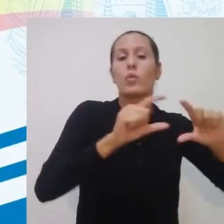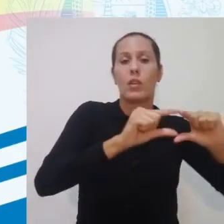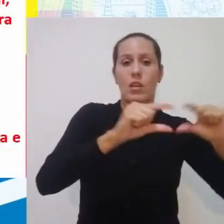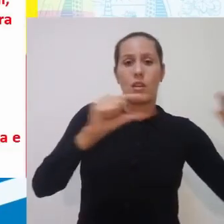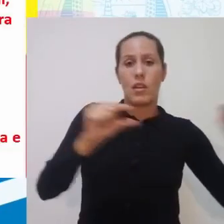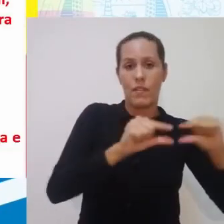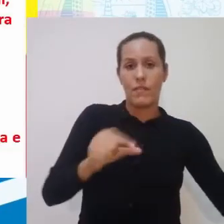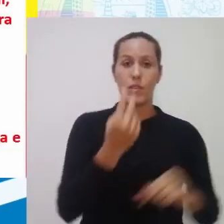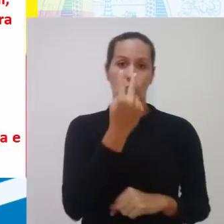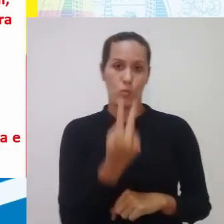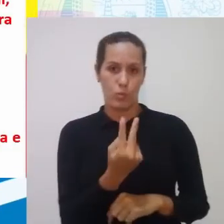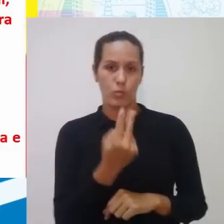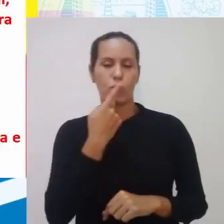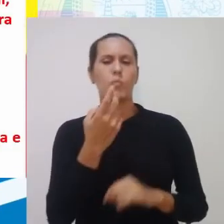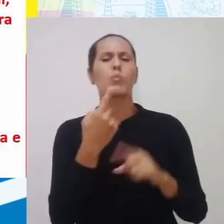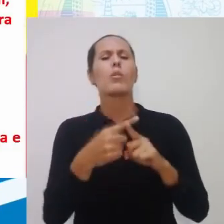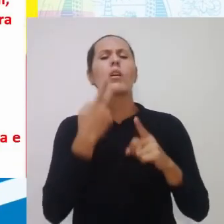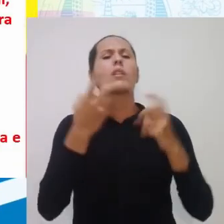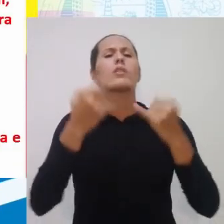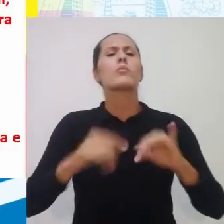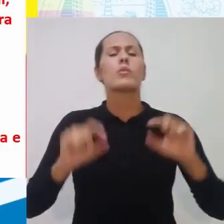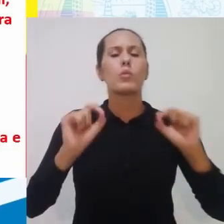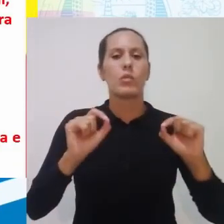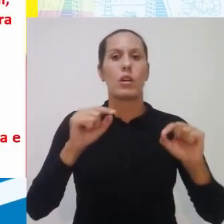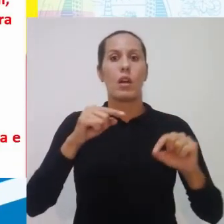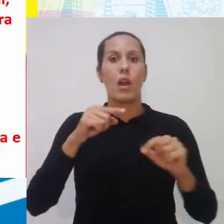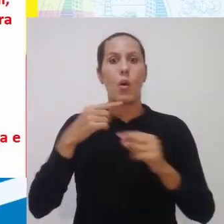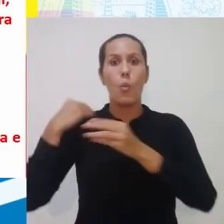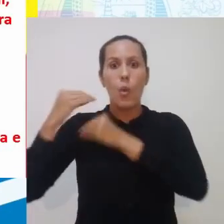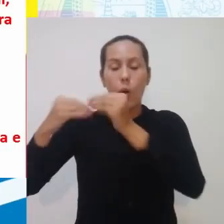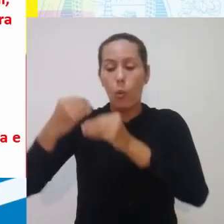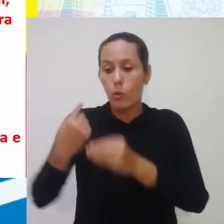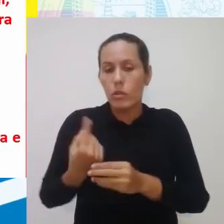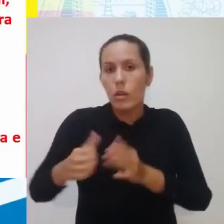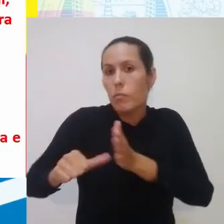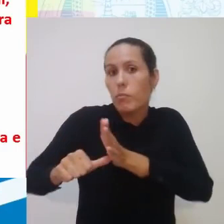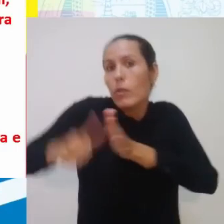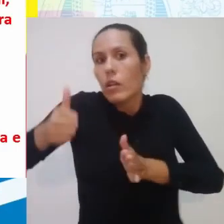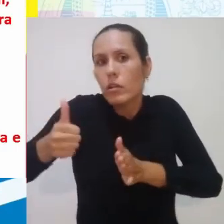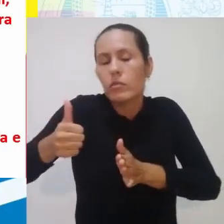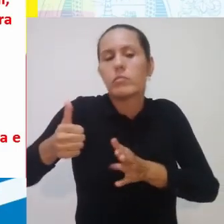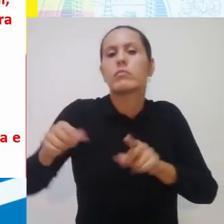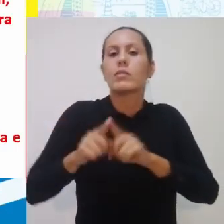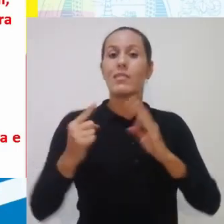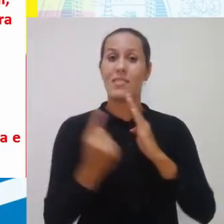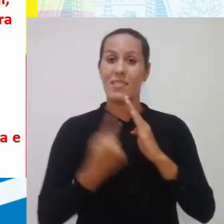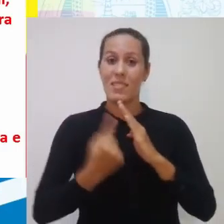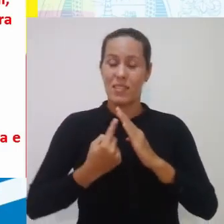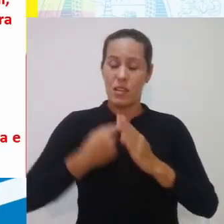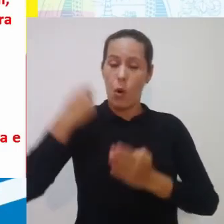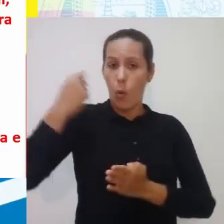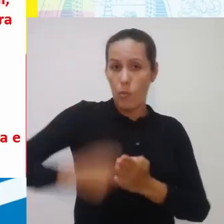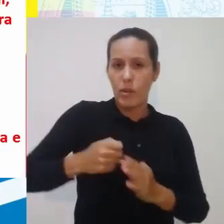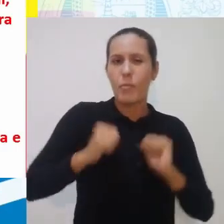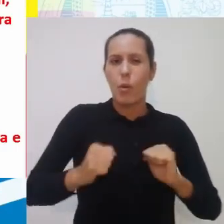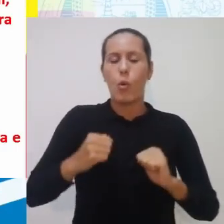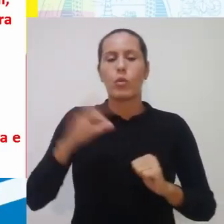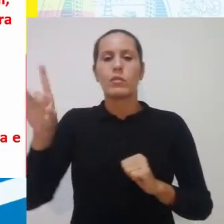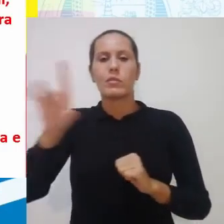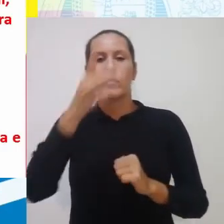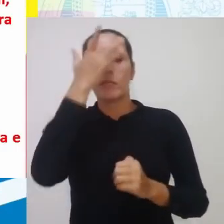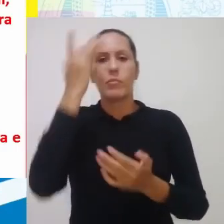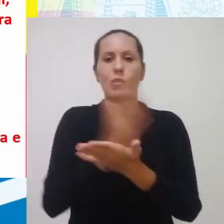2 frases. Ele diz logo ali que é uma realidade inédita e que o confinamento obrigatório pode